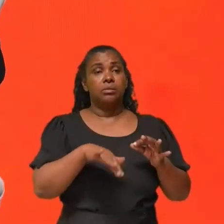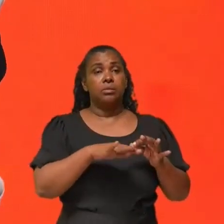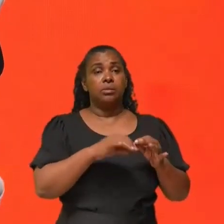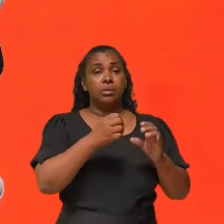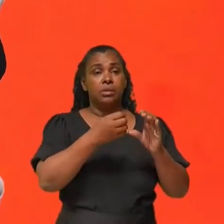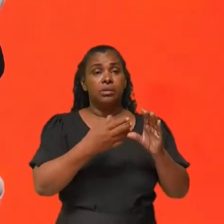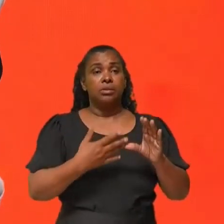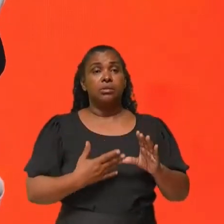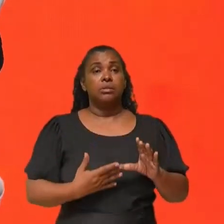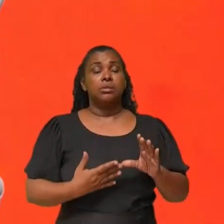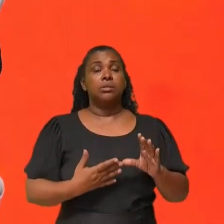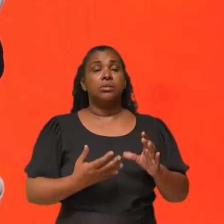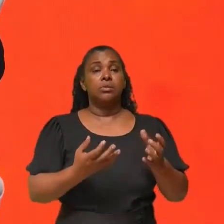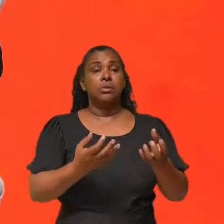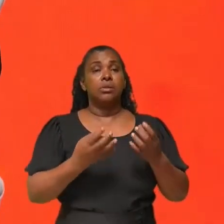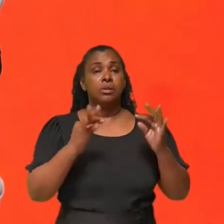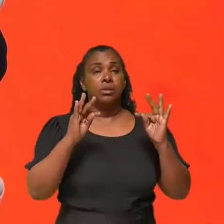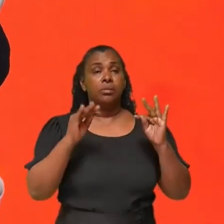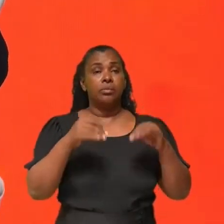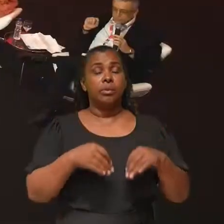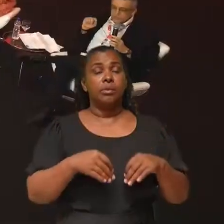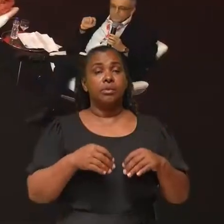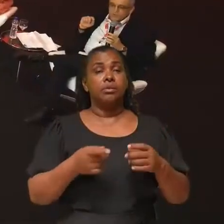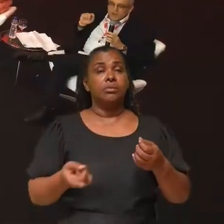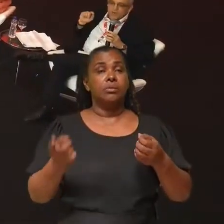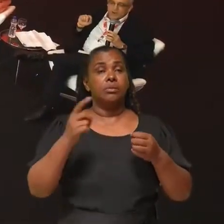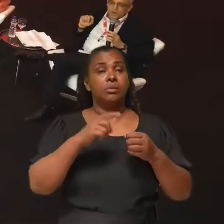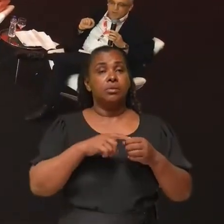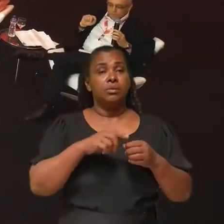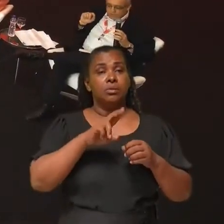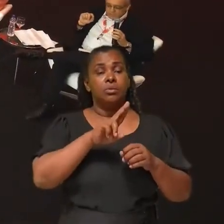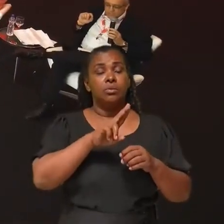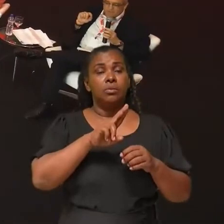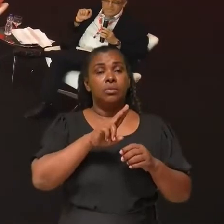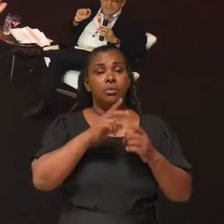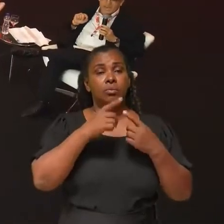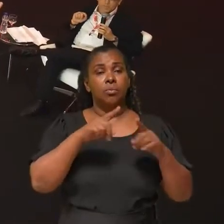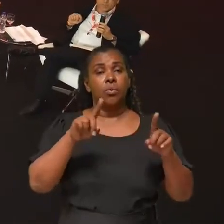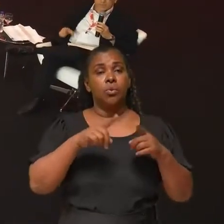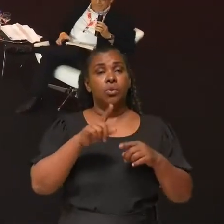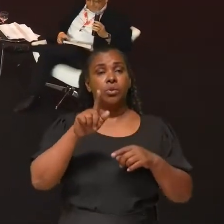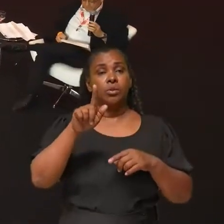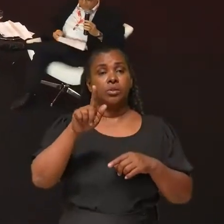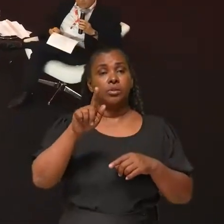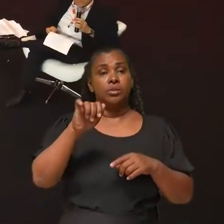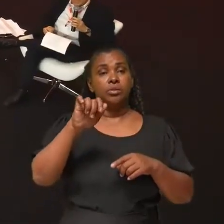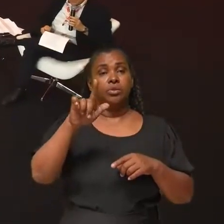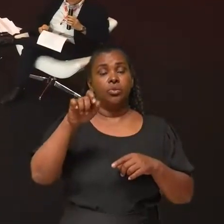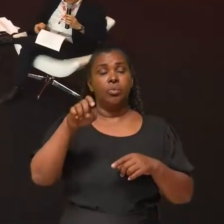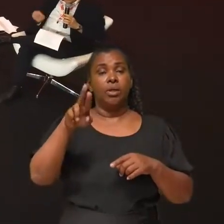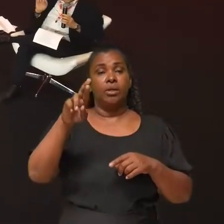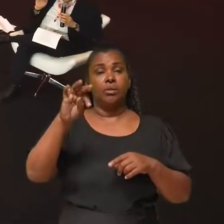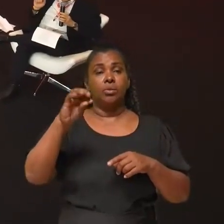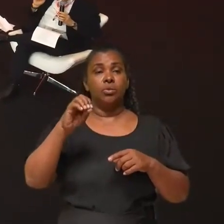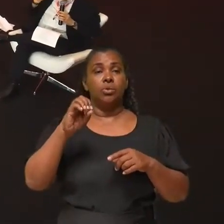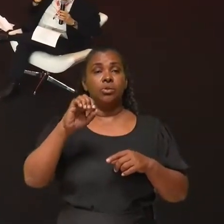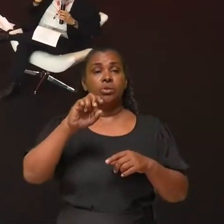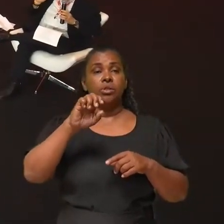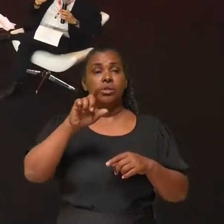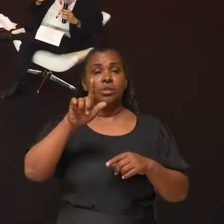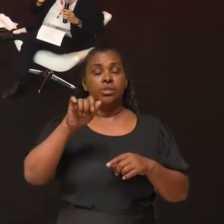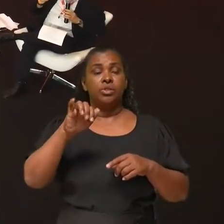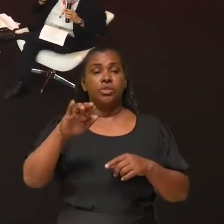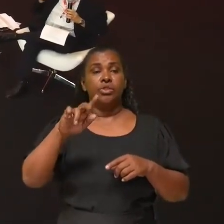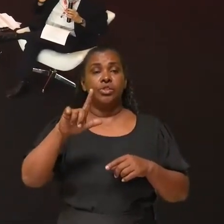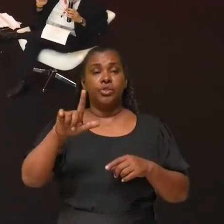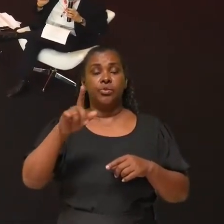terminar recuperando Gilberto Gil. Gilberto Gil tem uma música chamada Rap, que ele fala assim, muito bonito, né? O